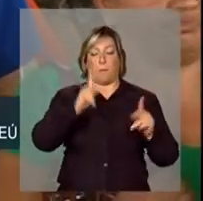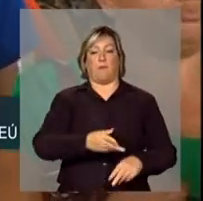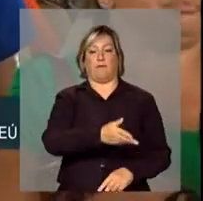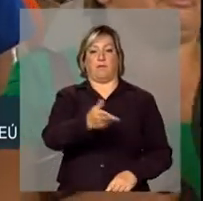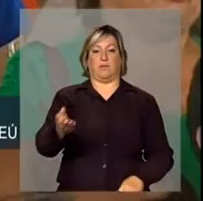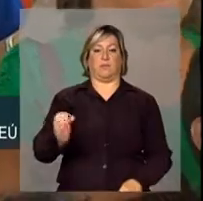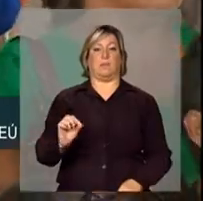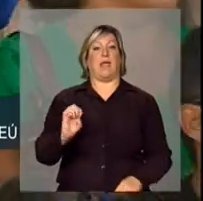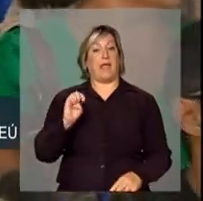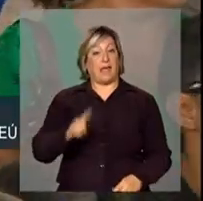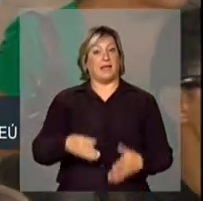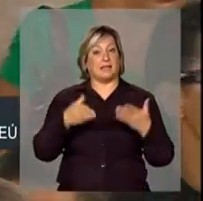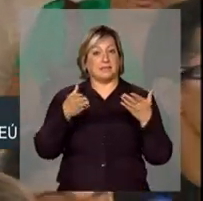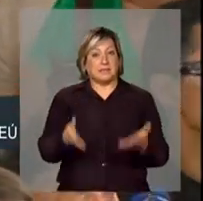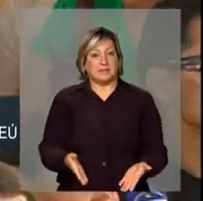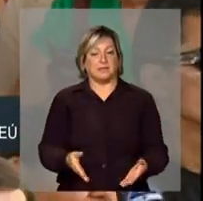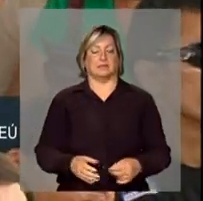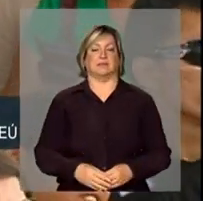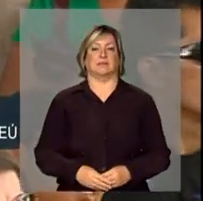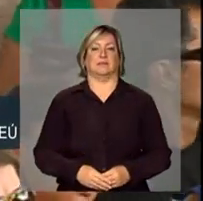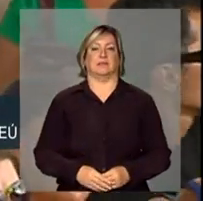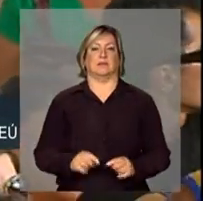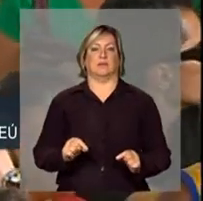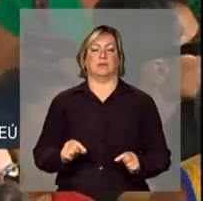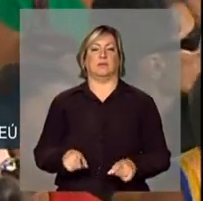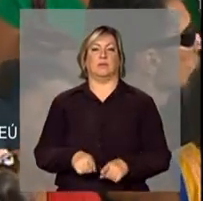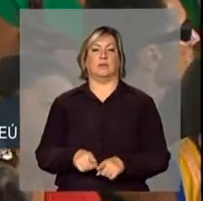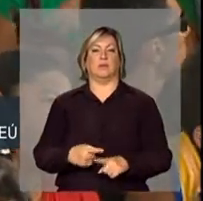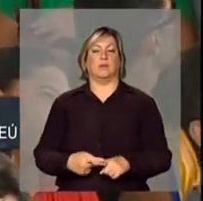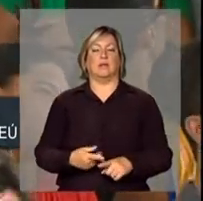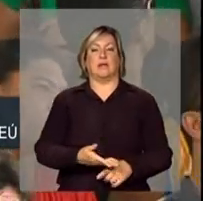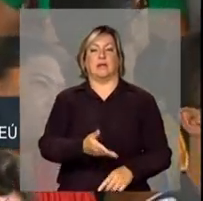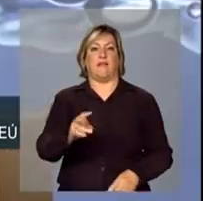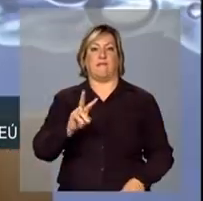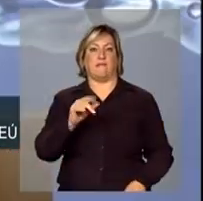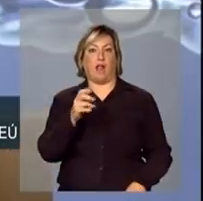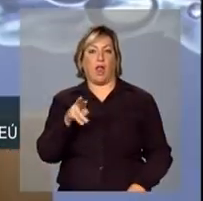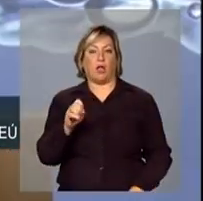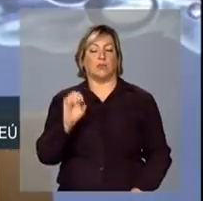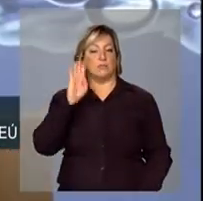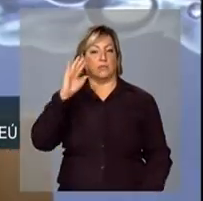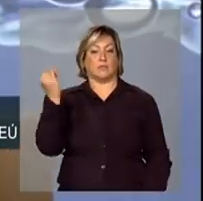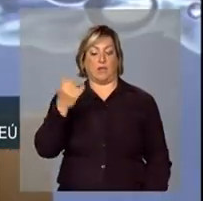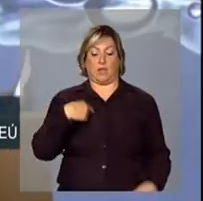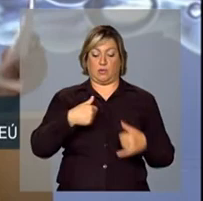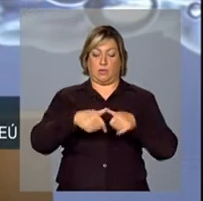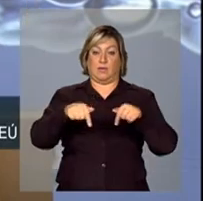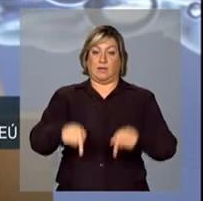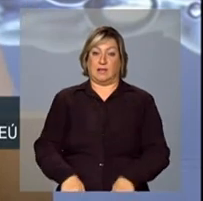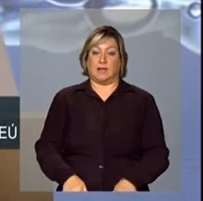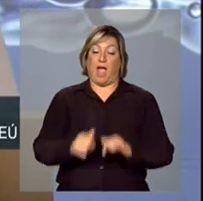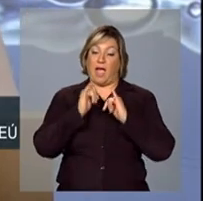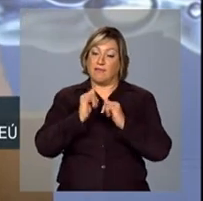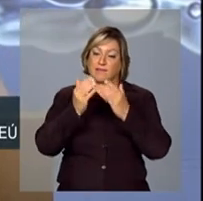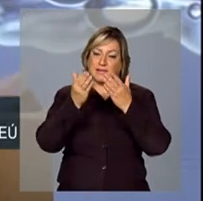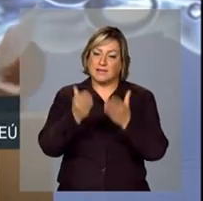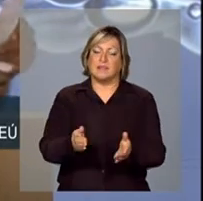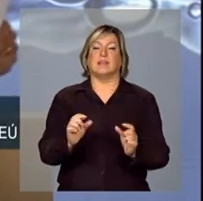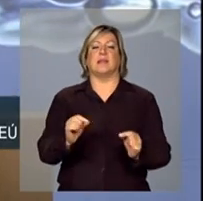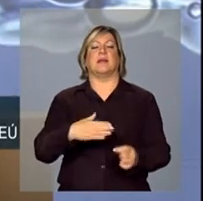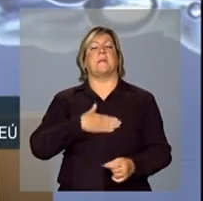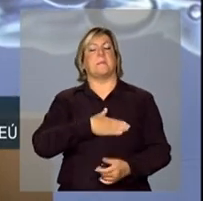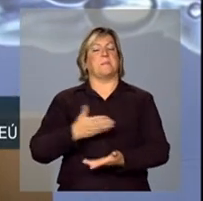E é exatamente embalado por esses valores, que aqui estou para lhe dizer: